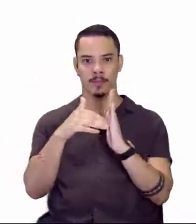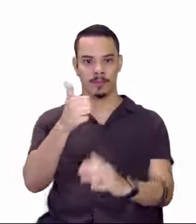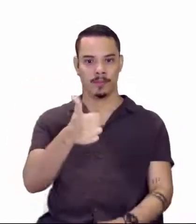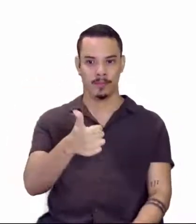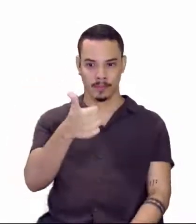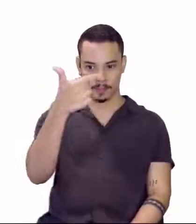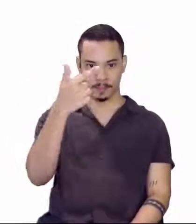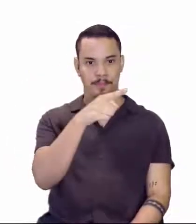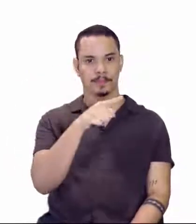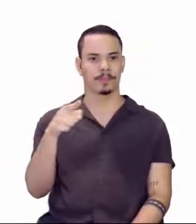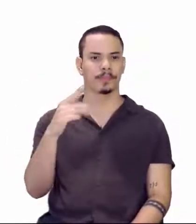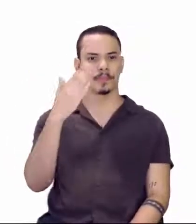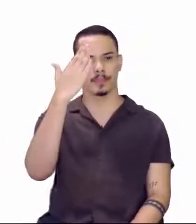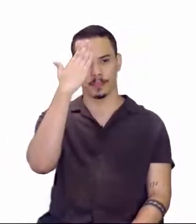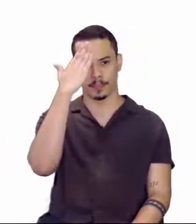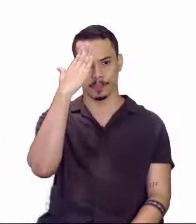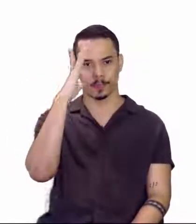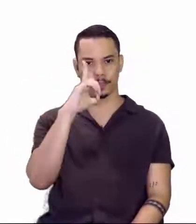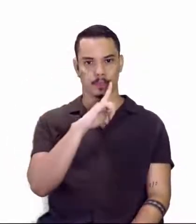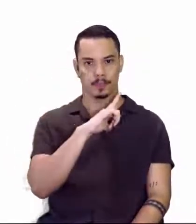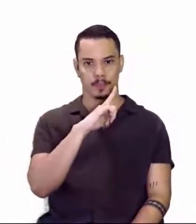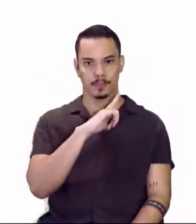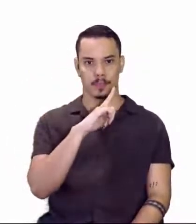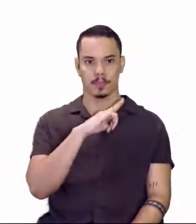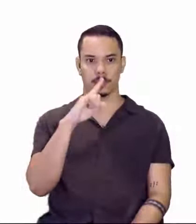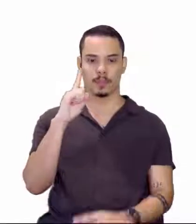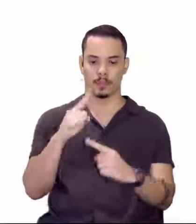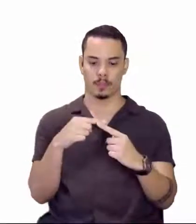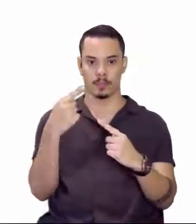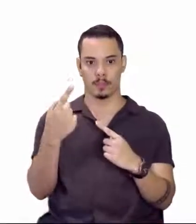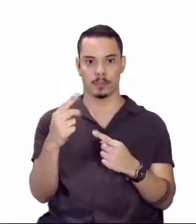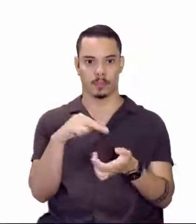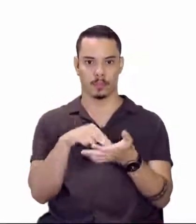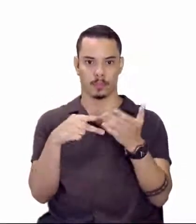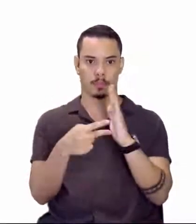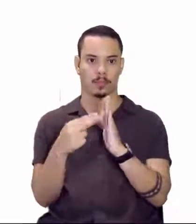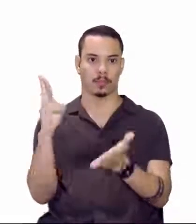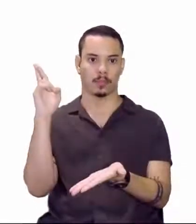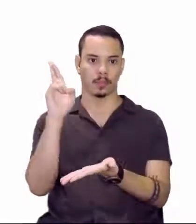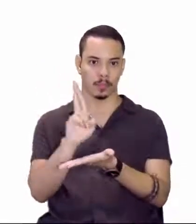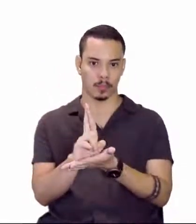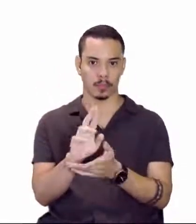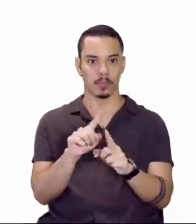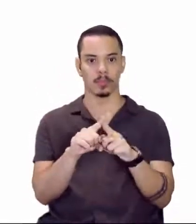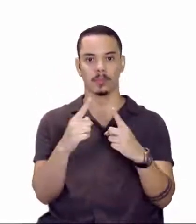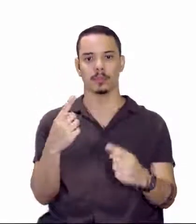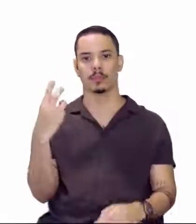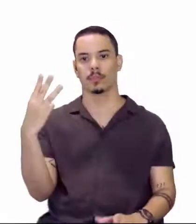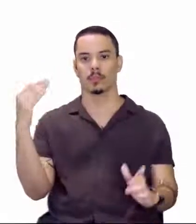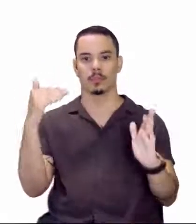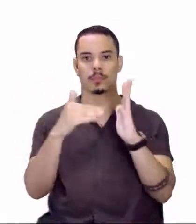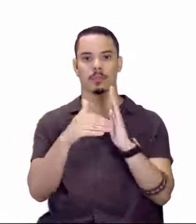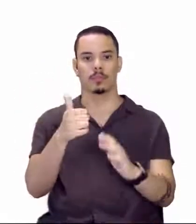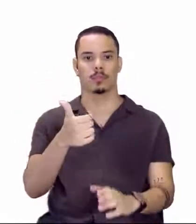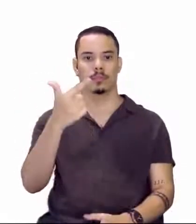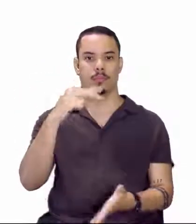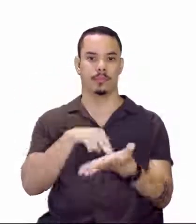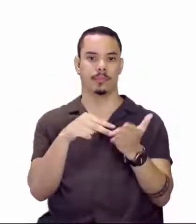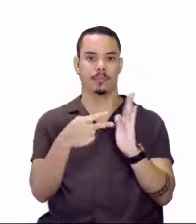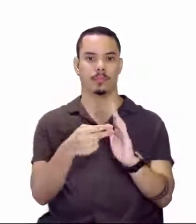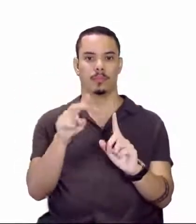12 e do 13 em diante são representativos, mas 3 a 12, eles são elementos de